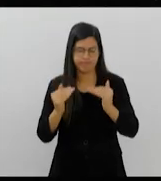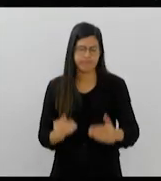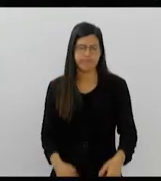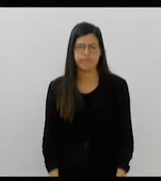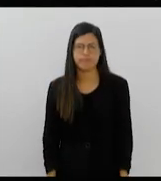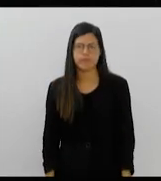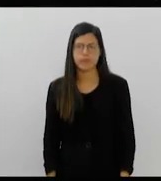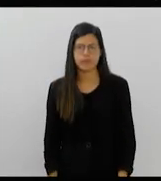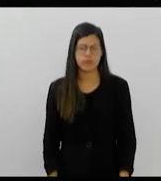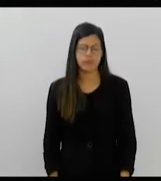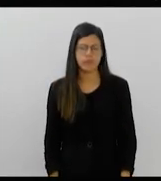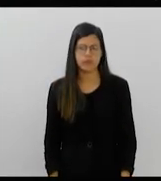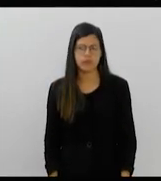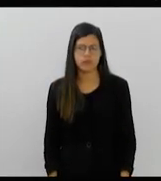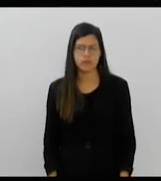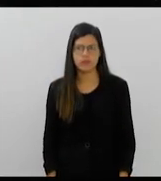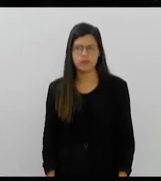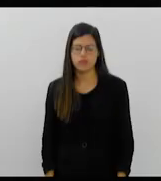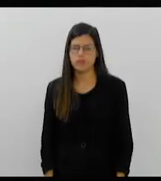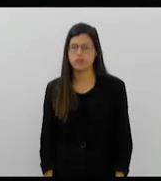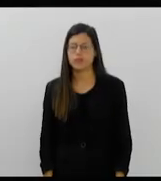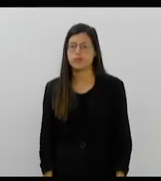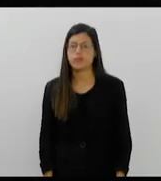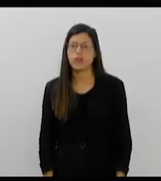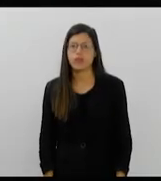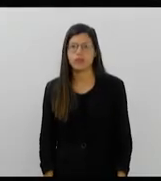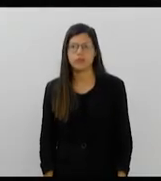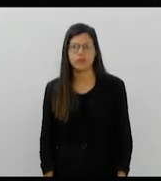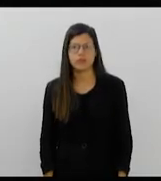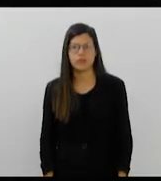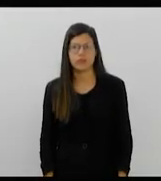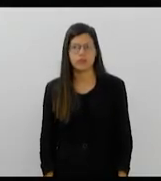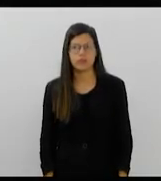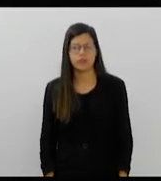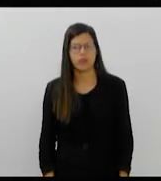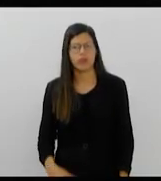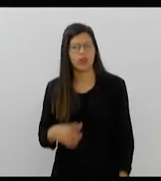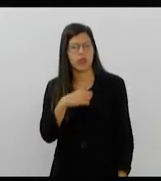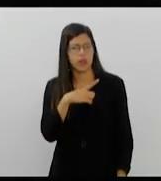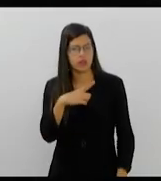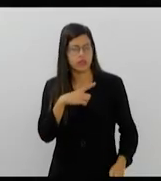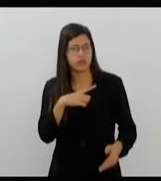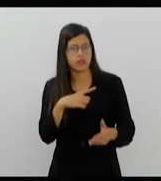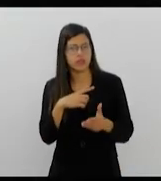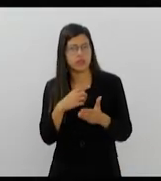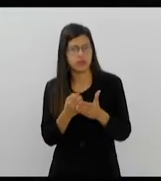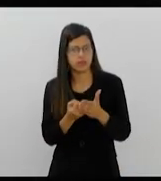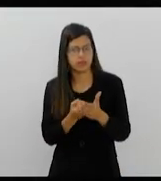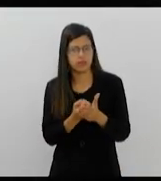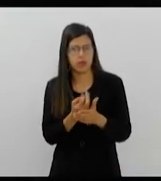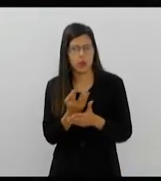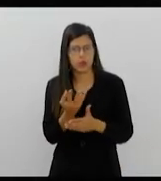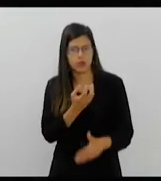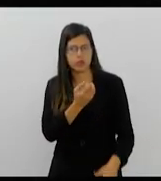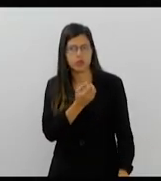aí vem à tona um número realmente